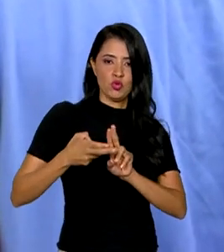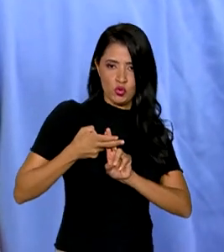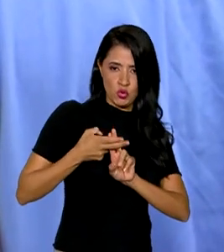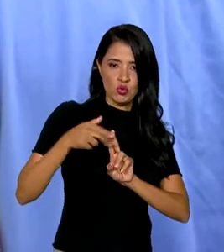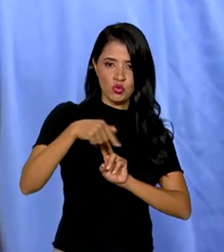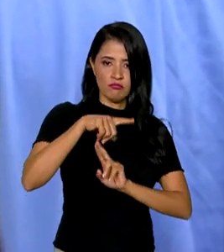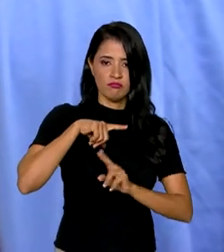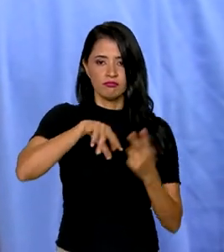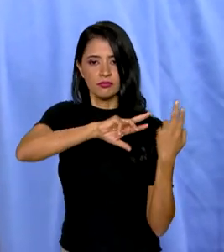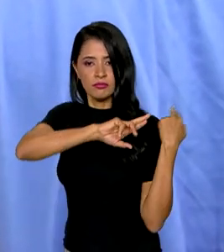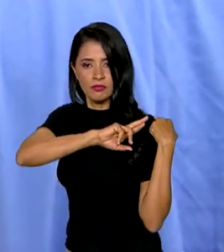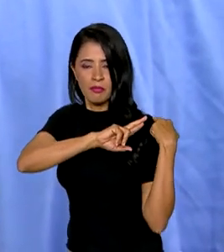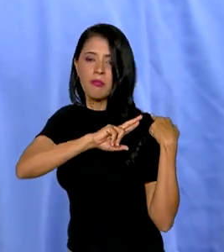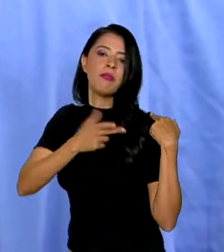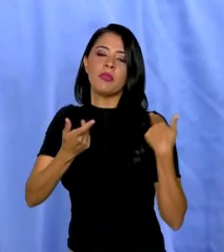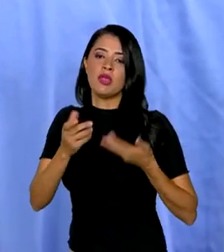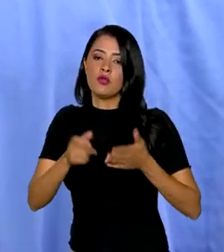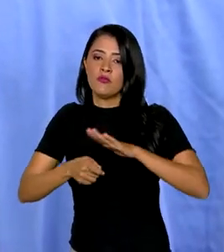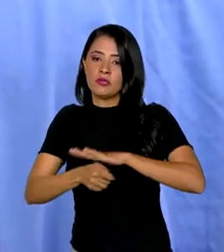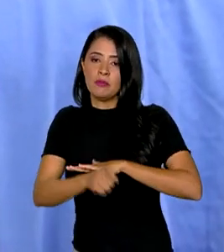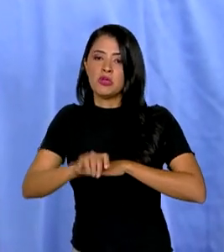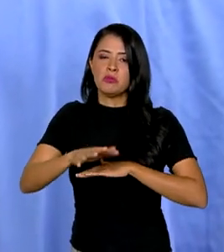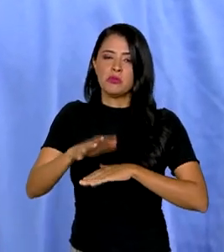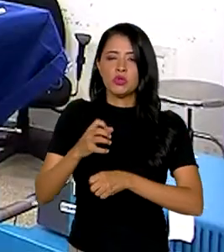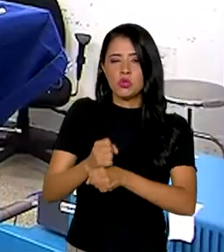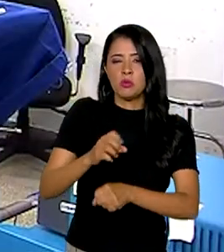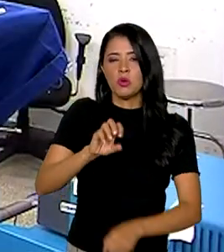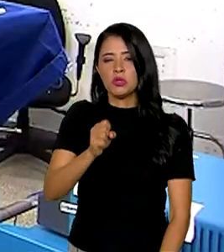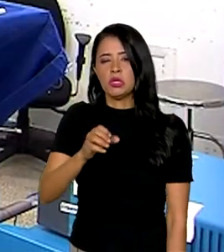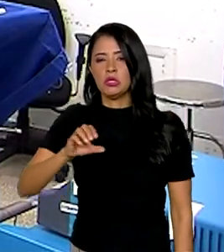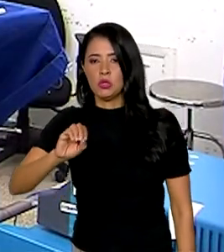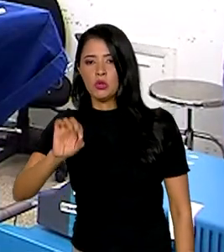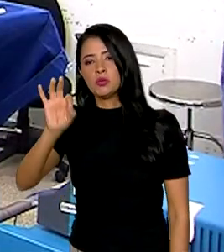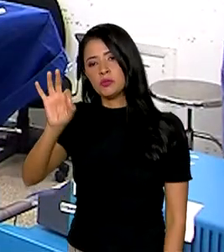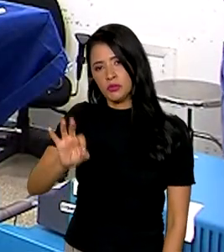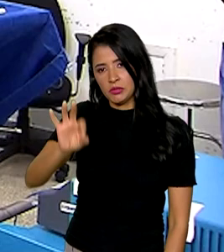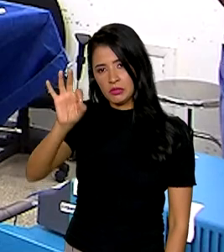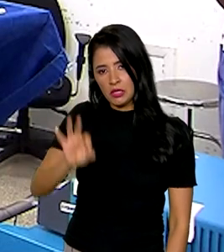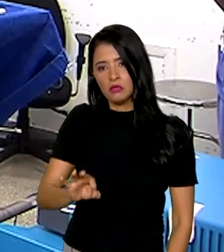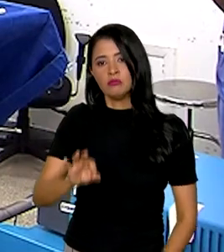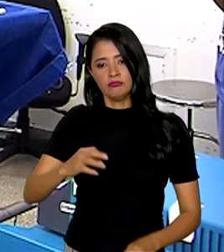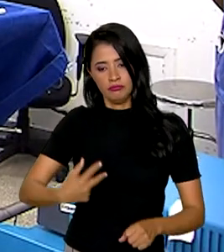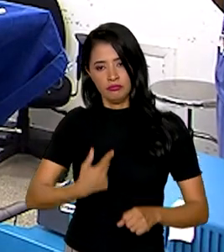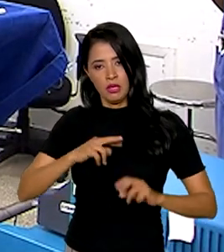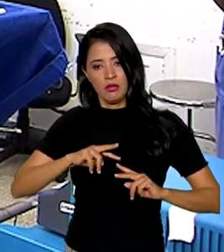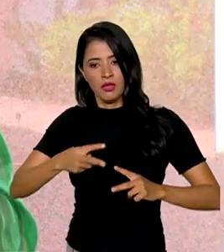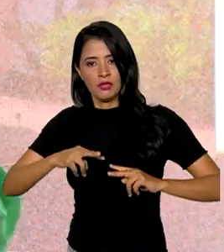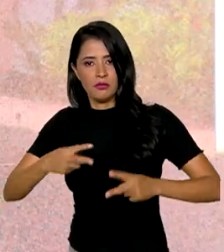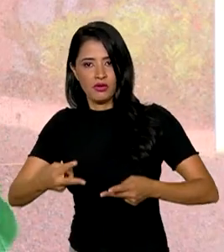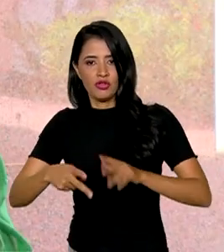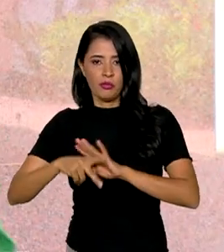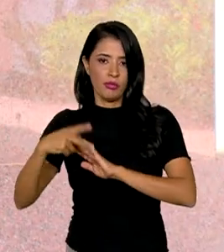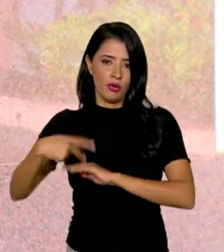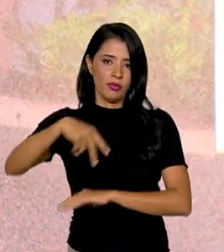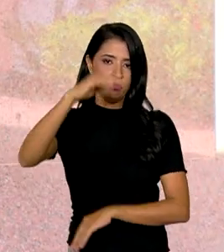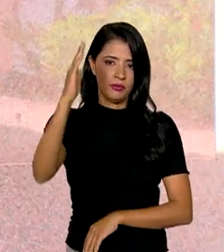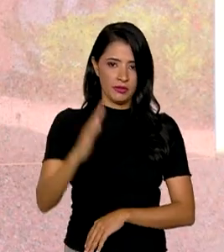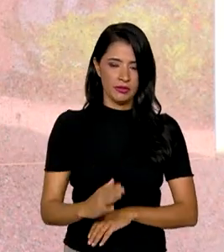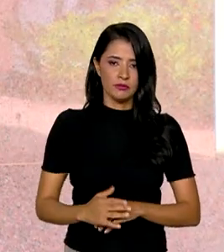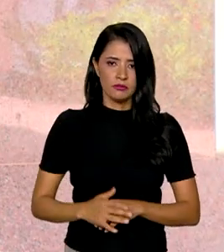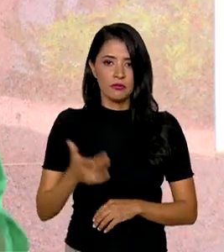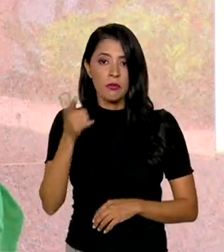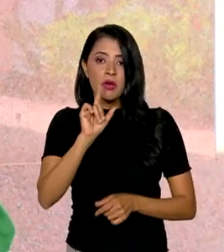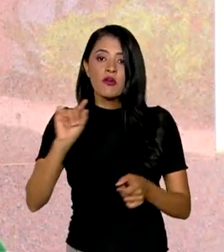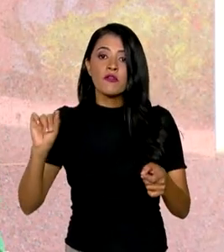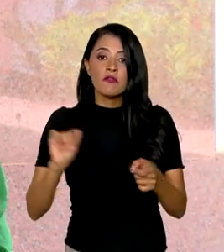responsável pelo financiamento de cerca de 88% dos transplantes no país para realizar Um